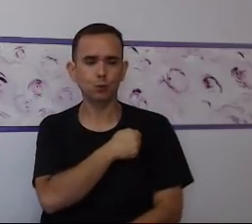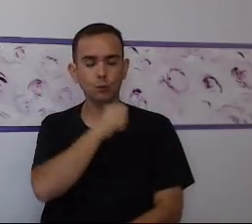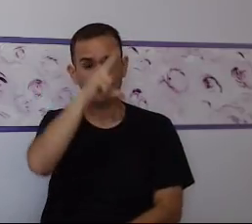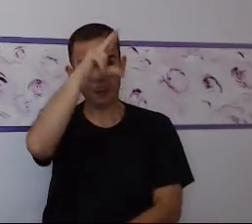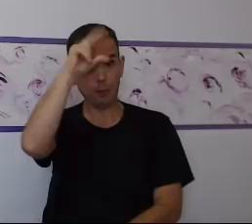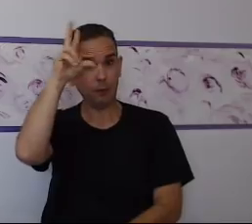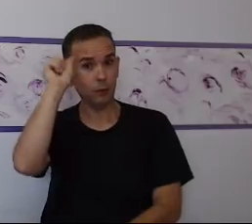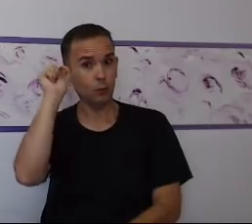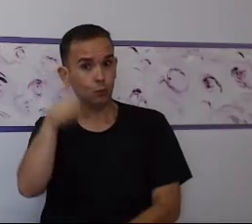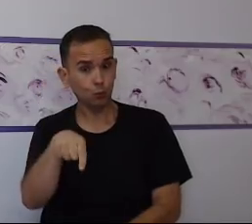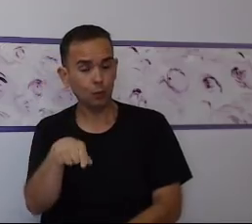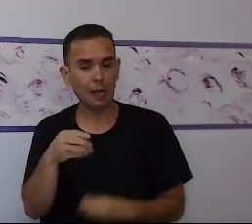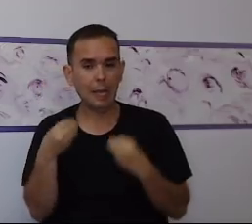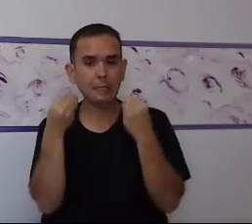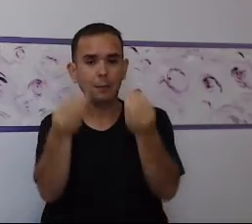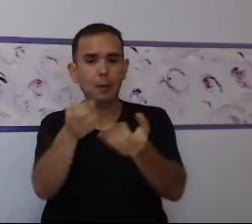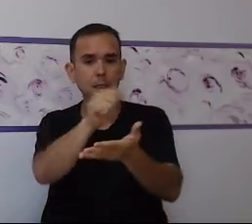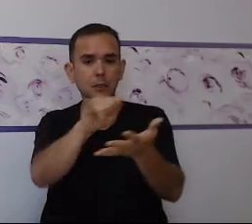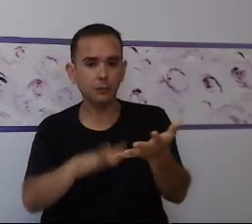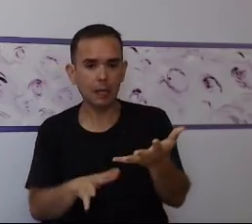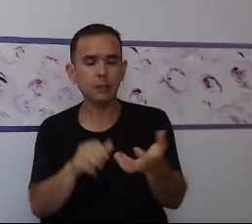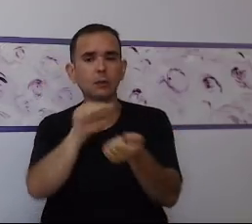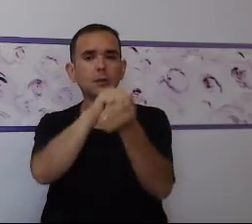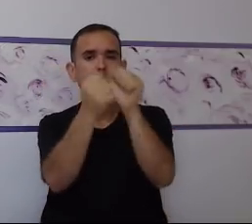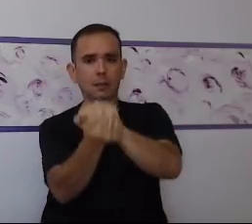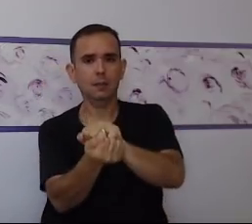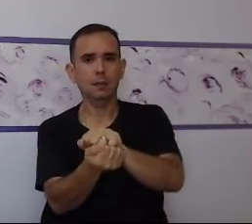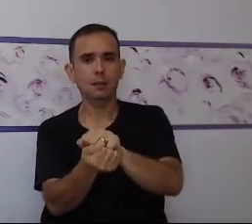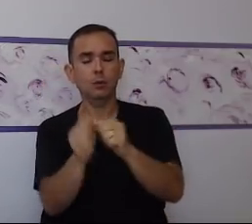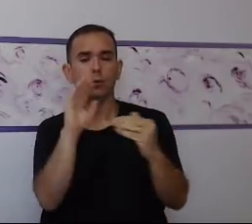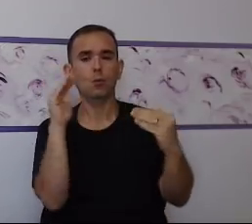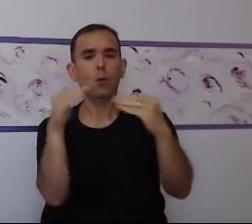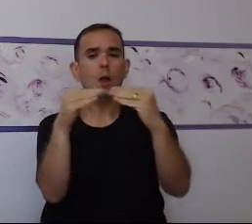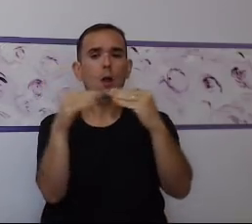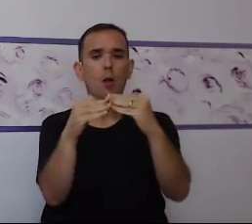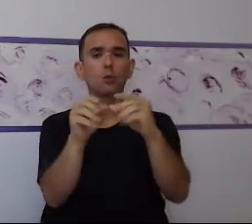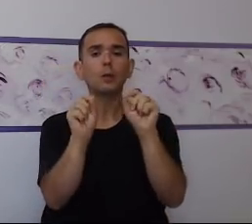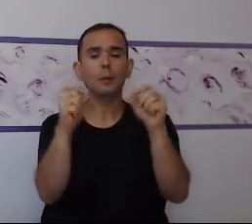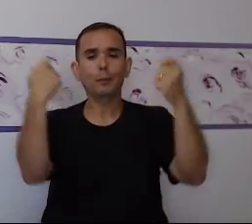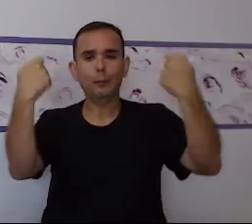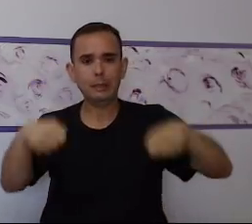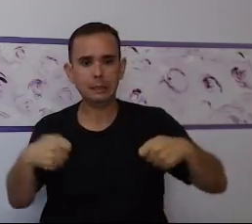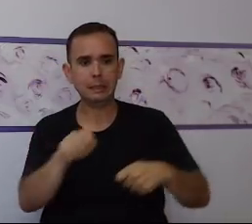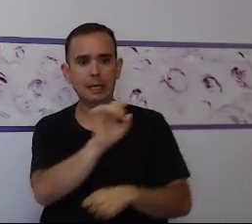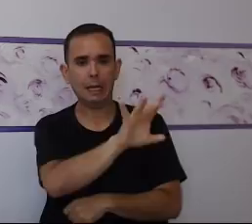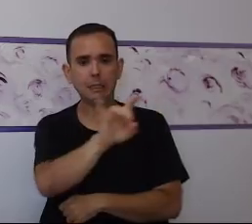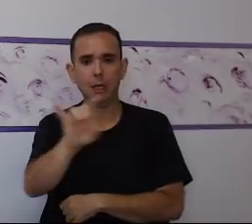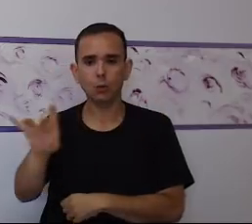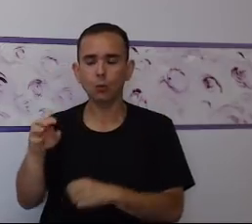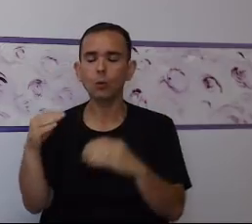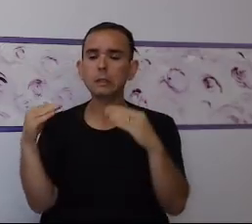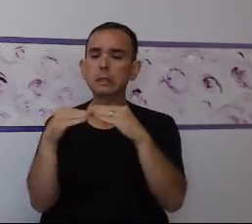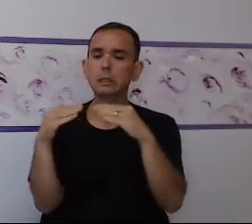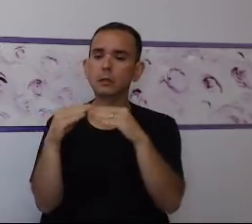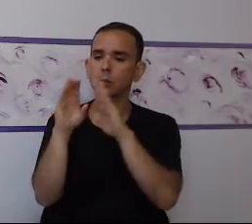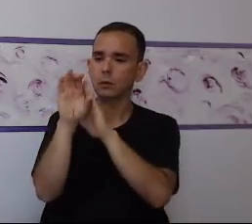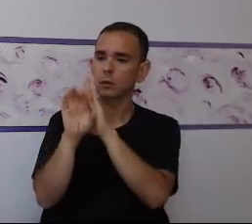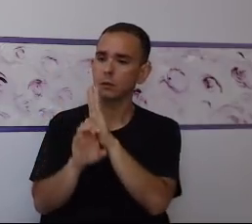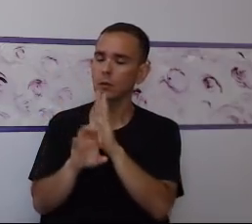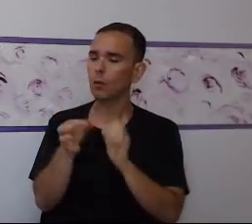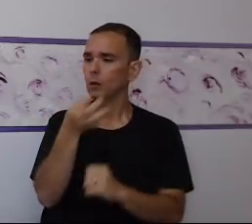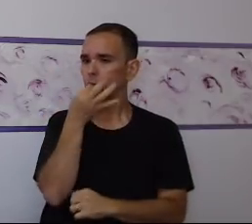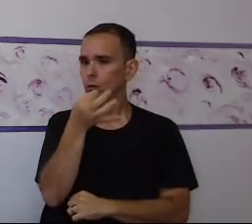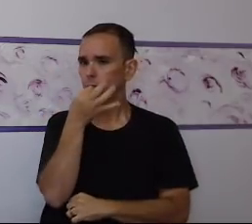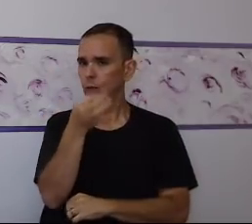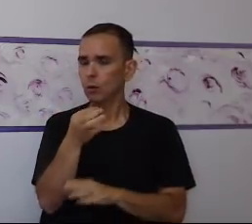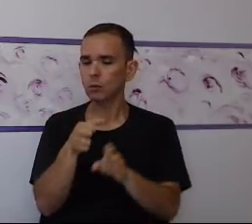municipal receberam as atividades com adequações, de acordo com o que necessitava e de acordo com o currículo que foi